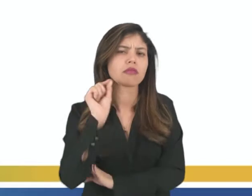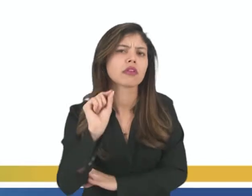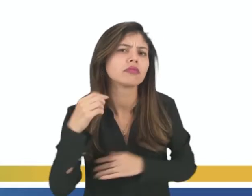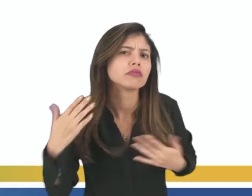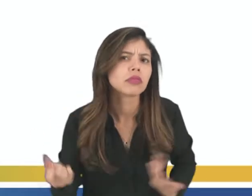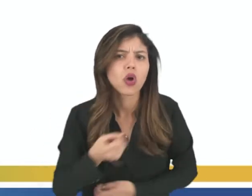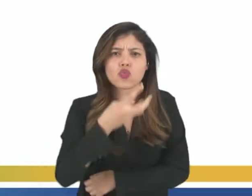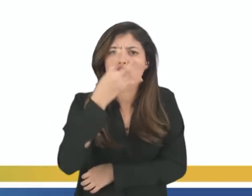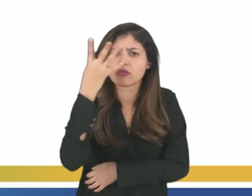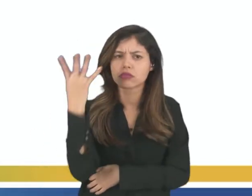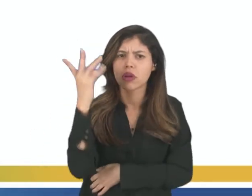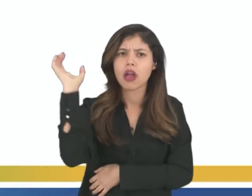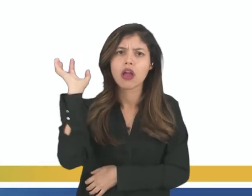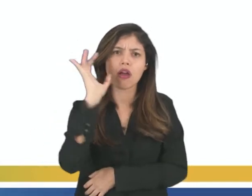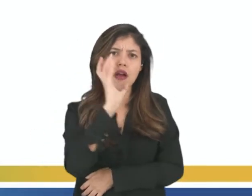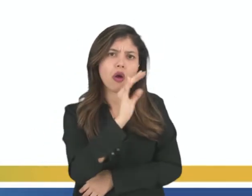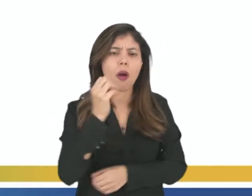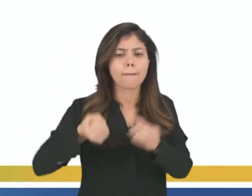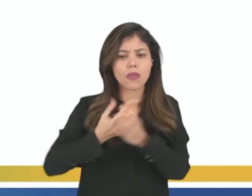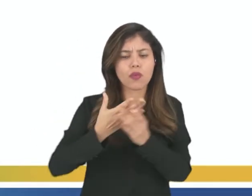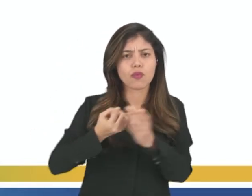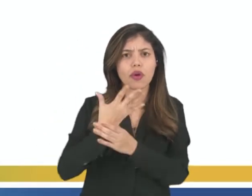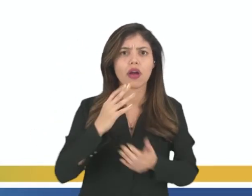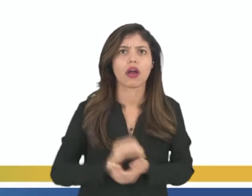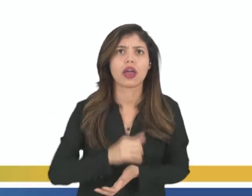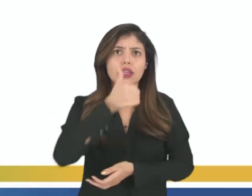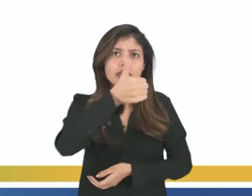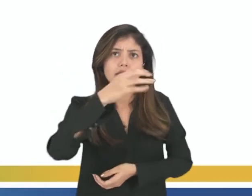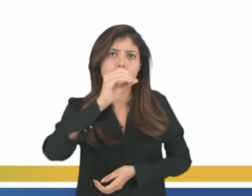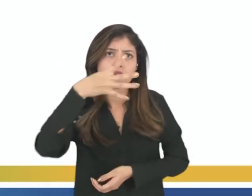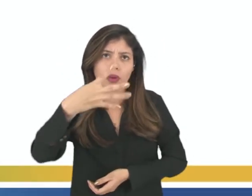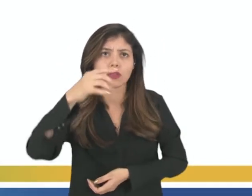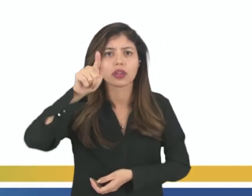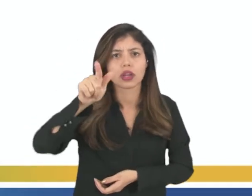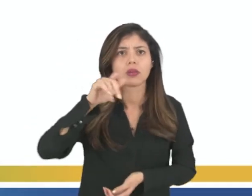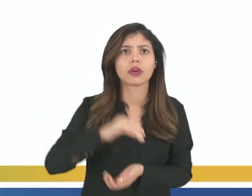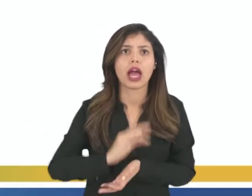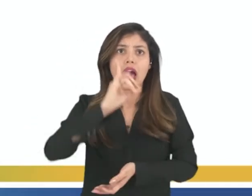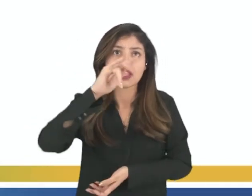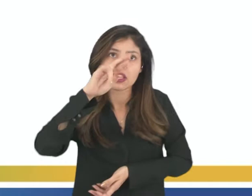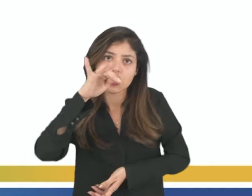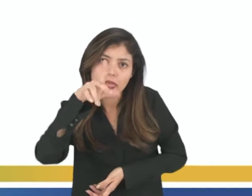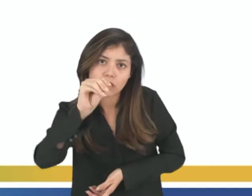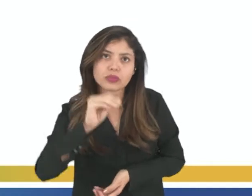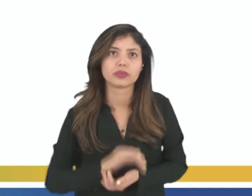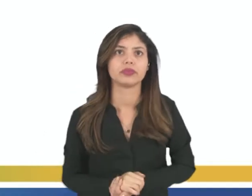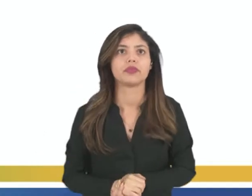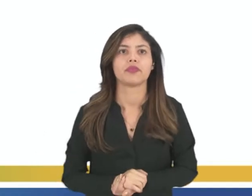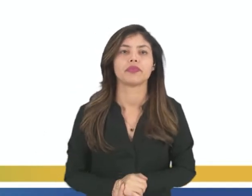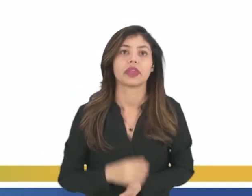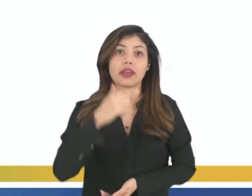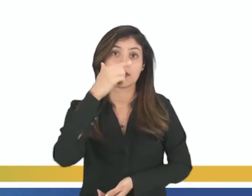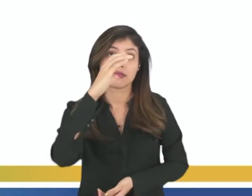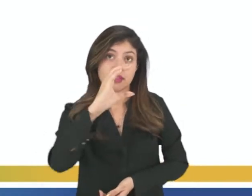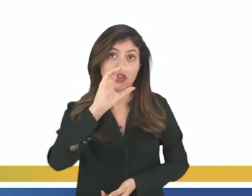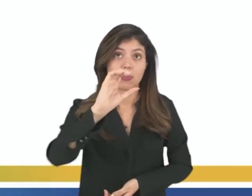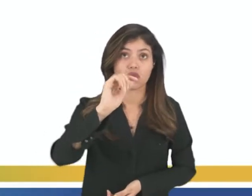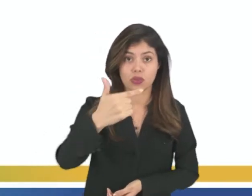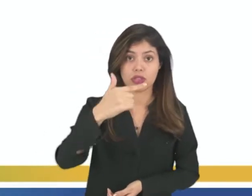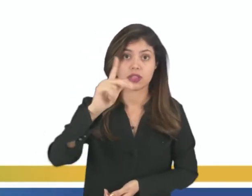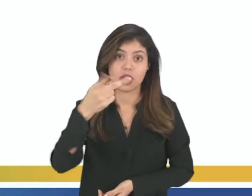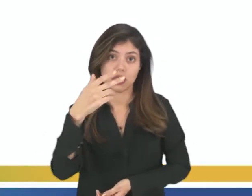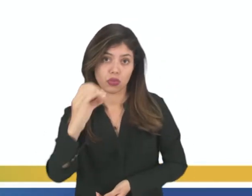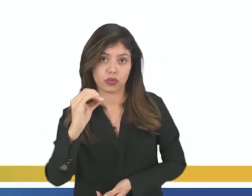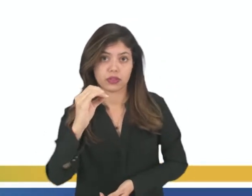é a quantidade de calor produzido na queima de 104 gramas de acetileno? Acetileno é C2H2. Então